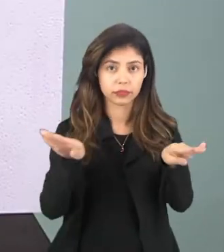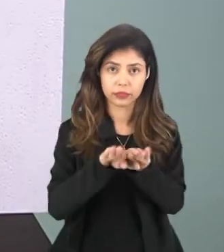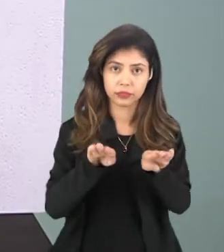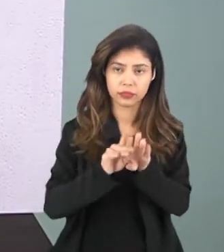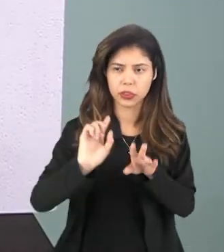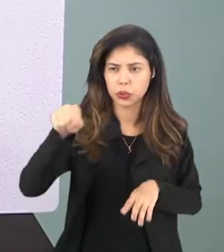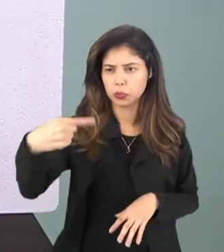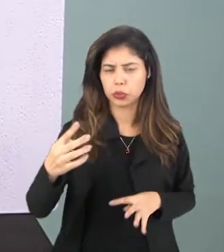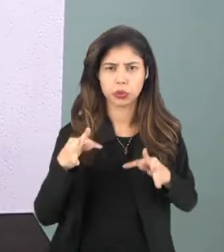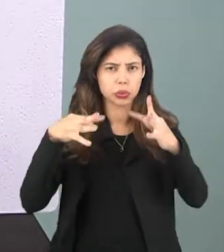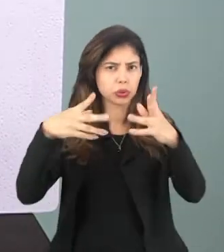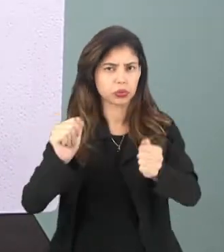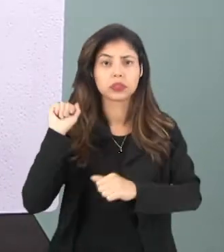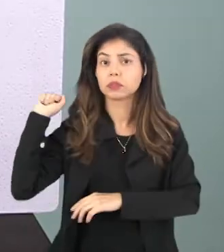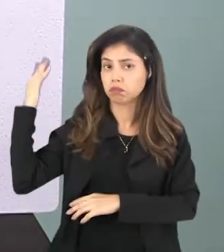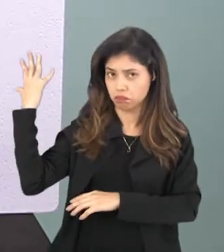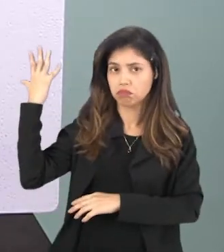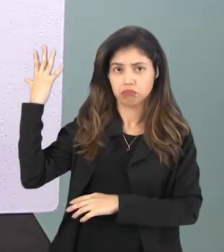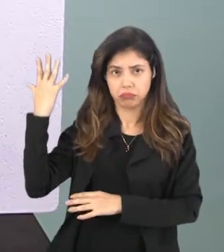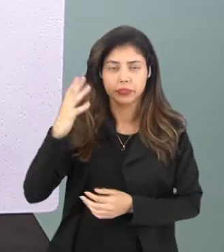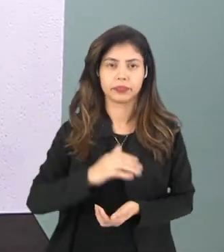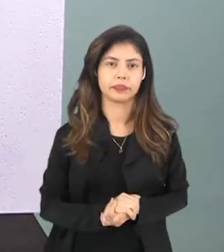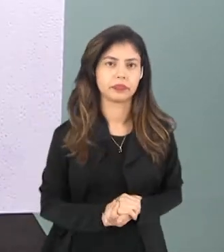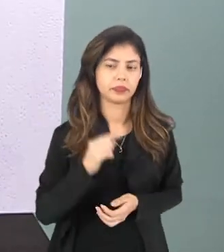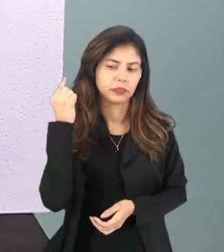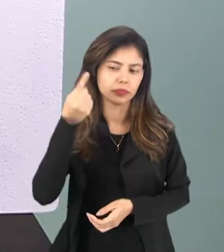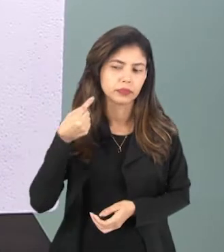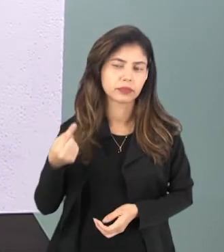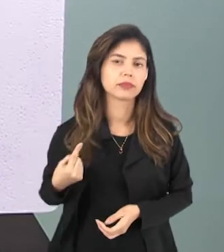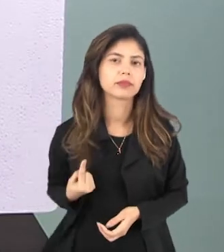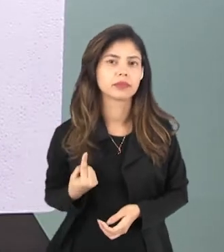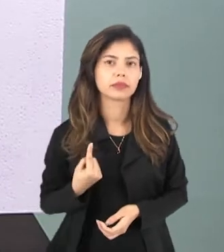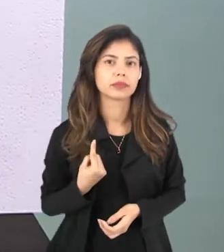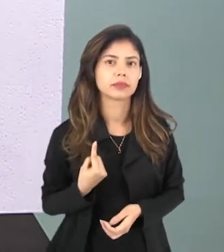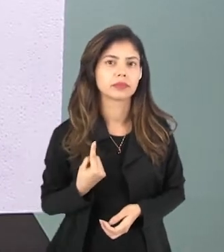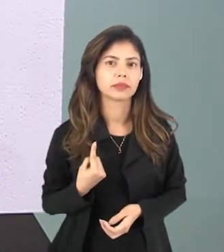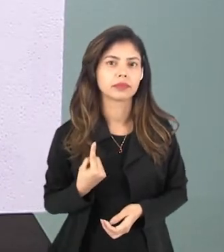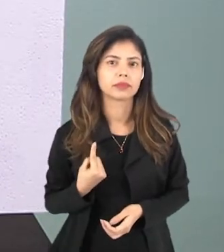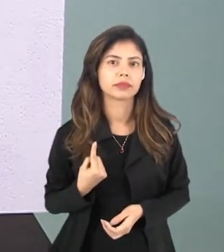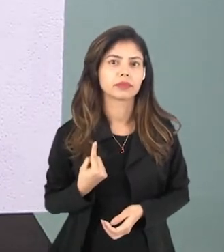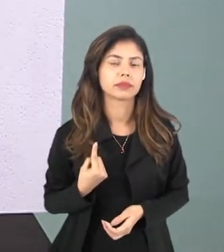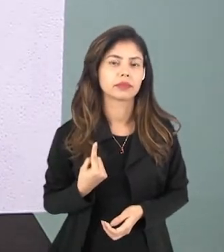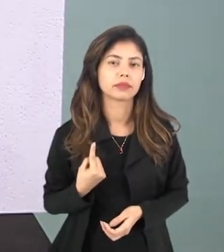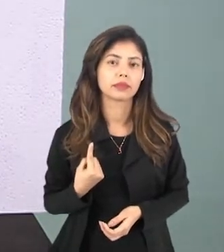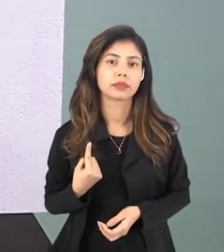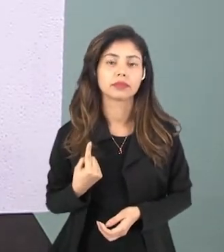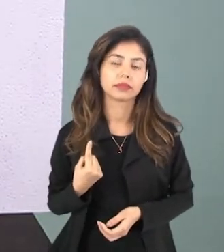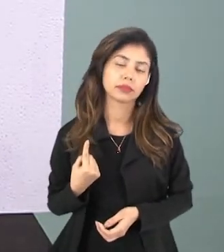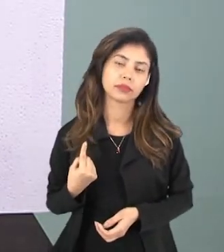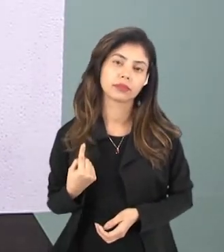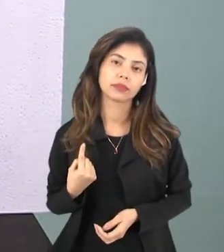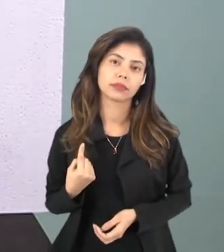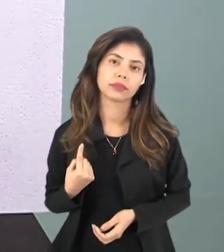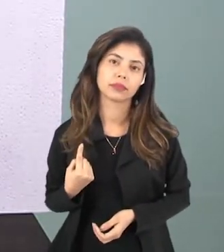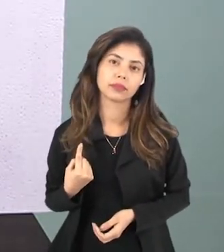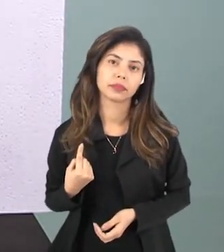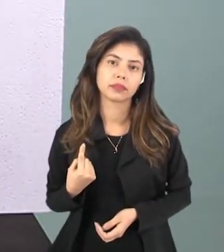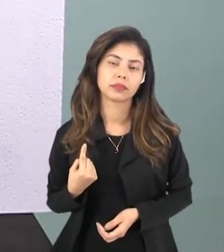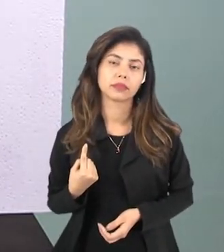também depois de tudo que aconteceu caixinhos Dourados seu se eu colocasse assim